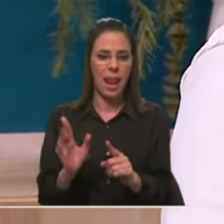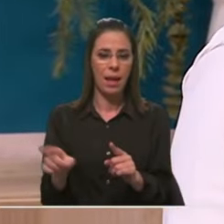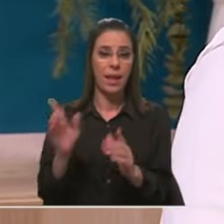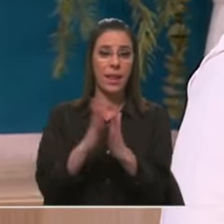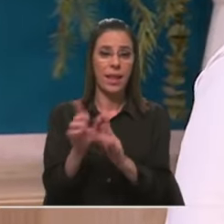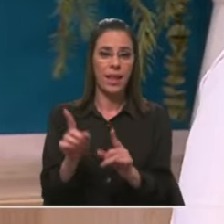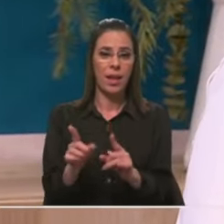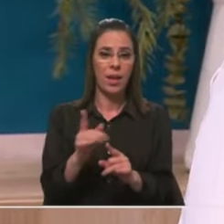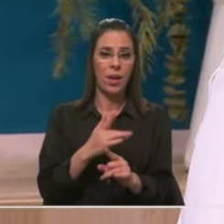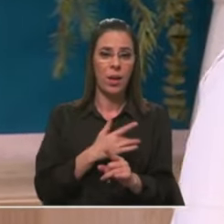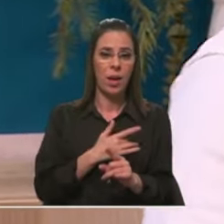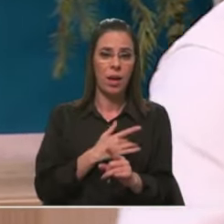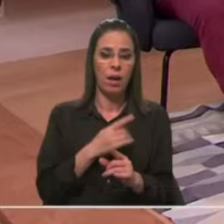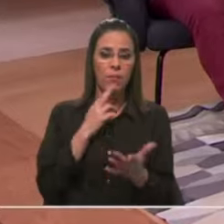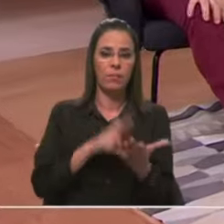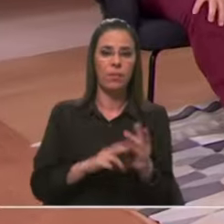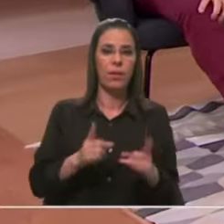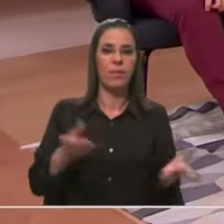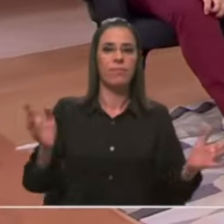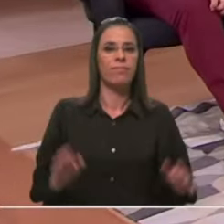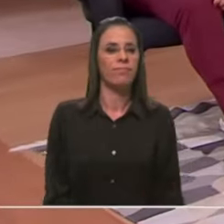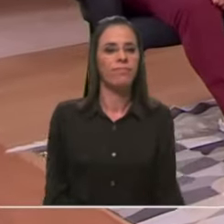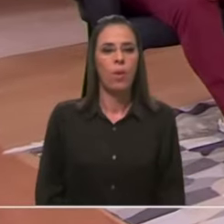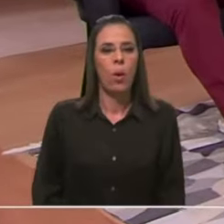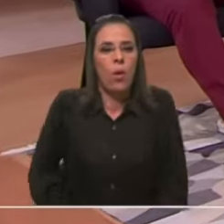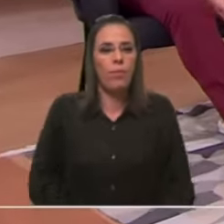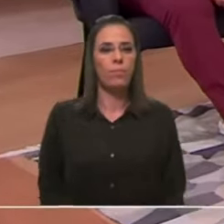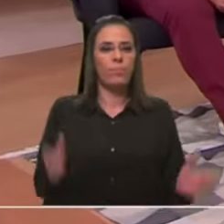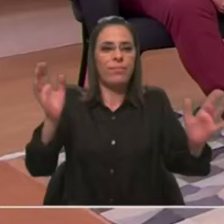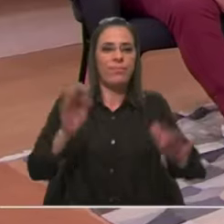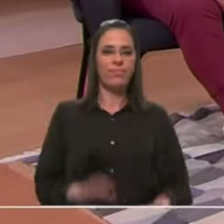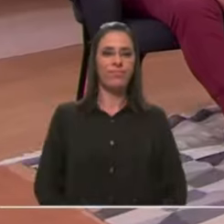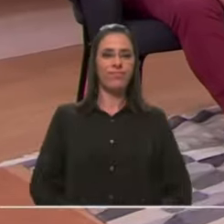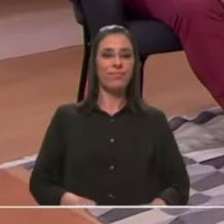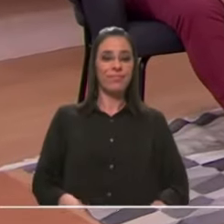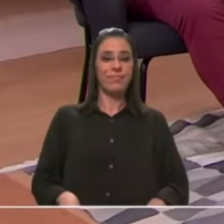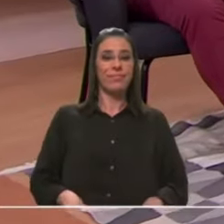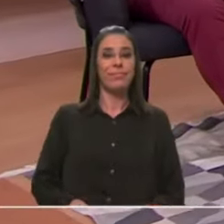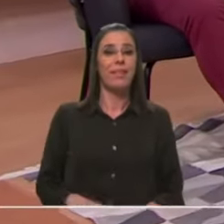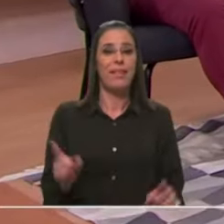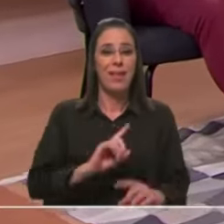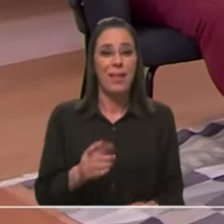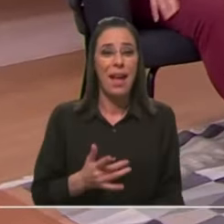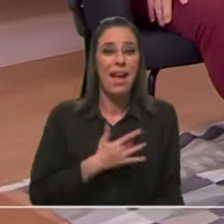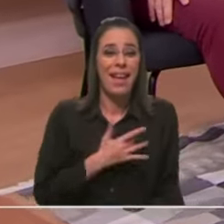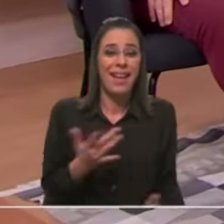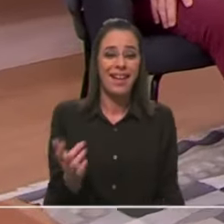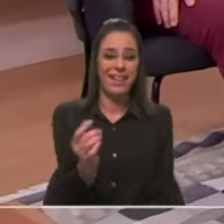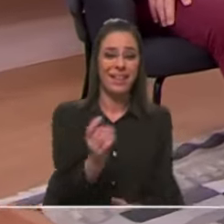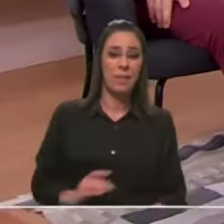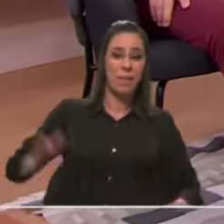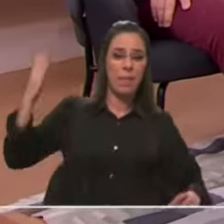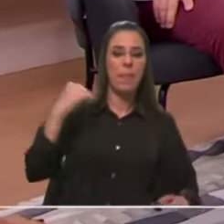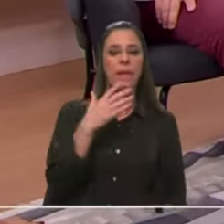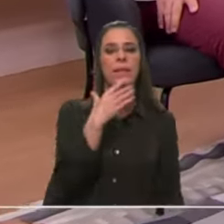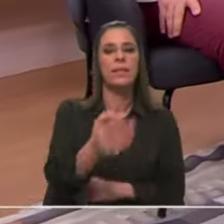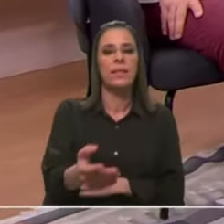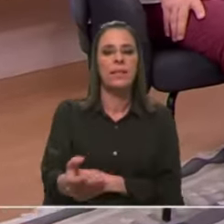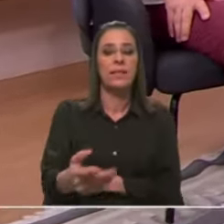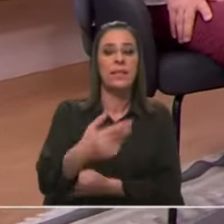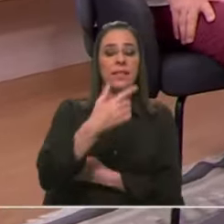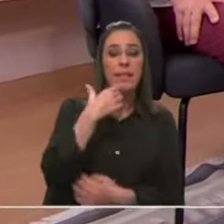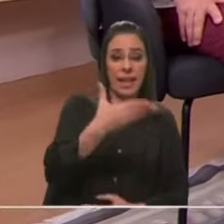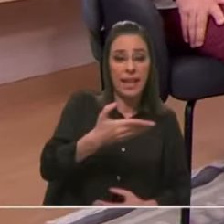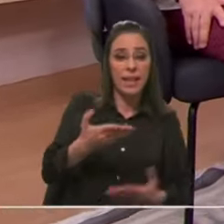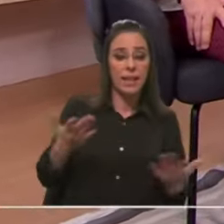Deus acabou por ser consumada Não não acabou não acabou não acabou eh pronto apaixonei-me naquela naquel altura sim também tinha